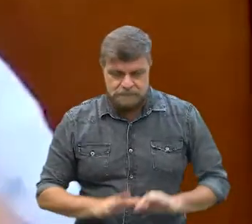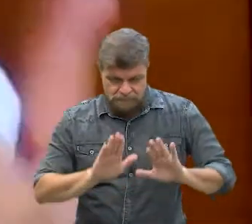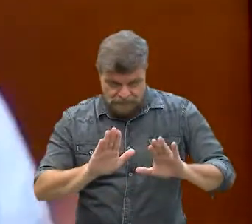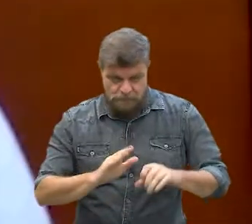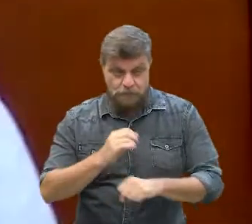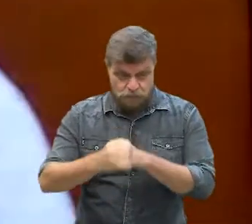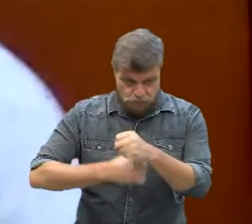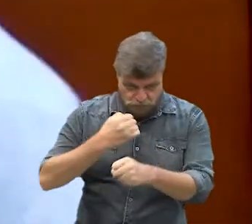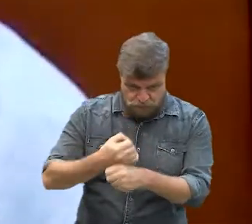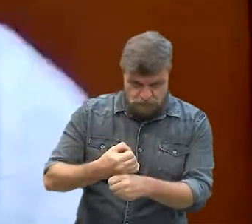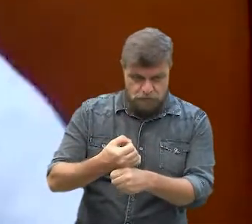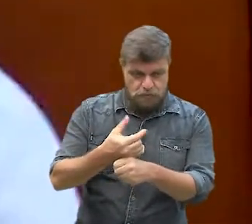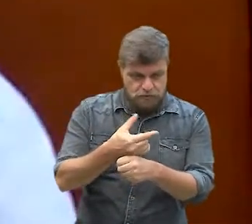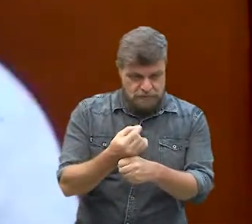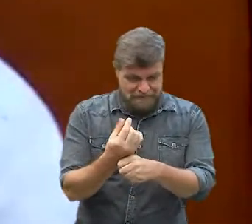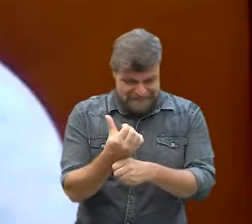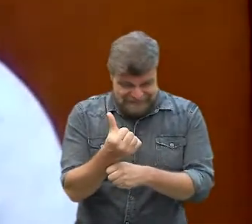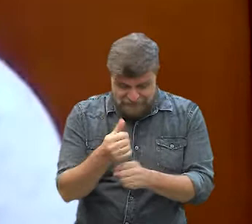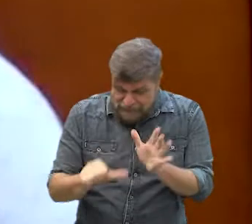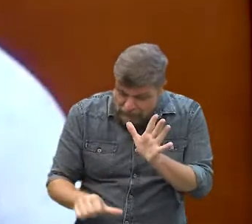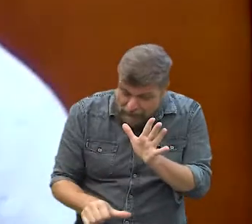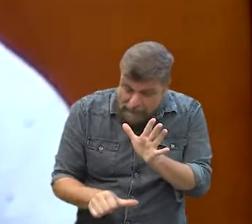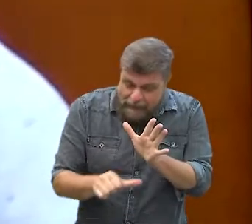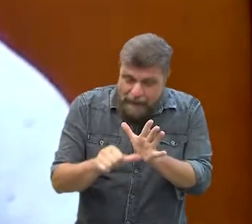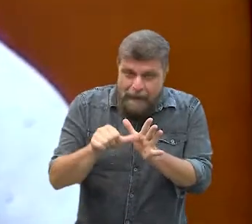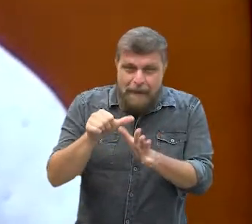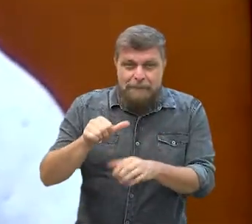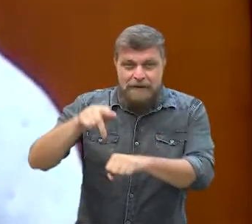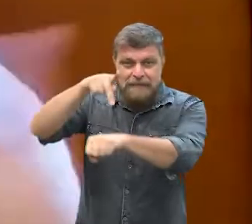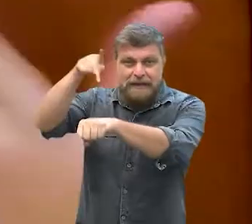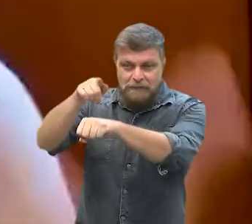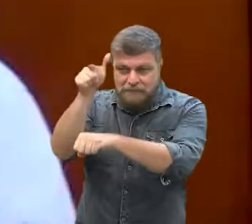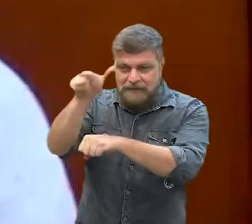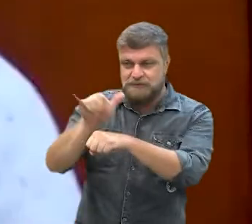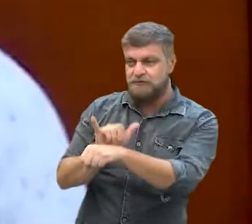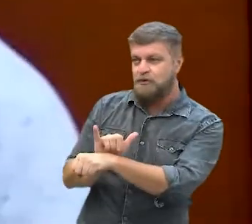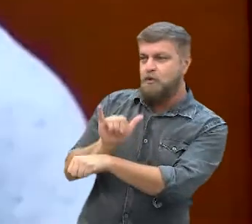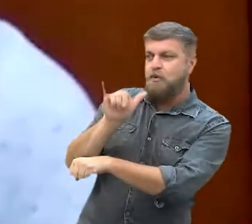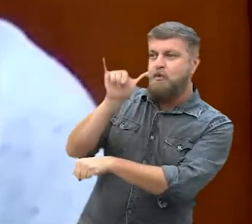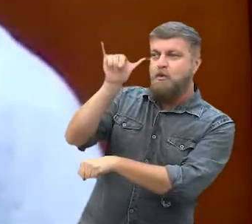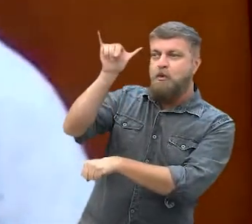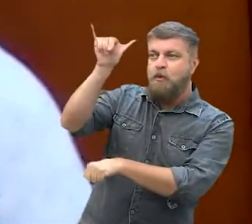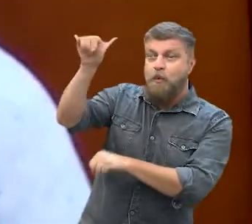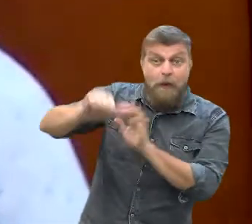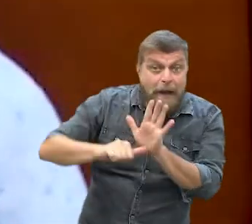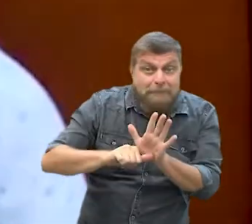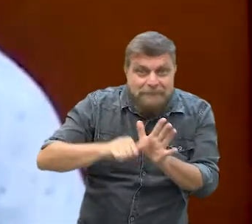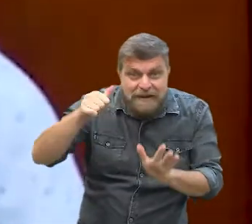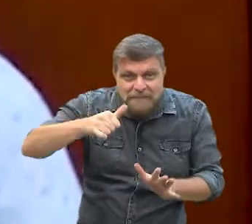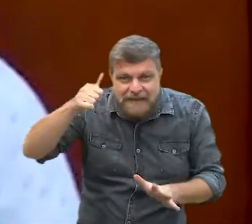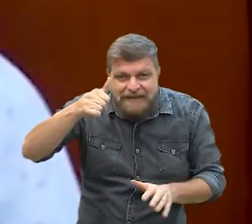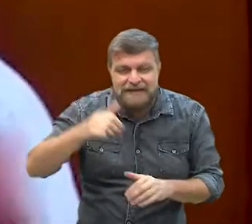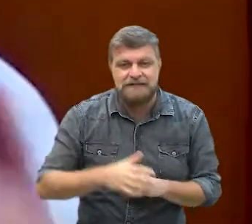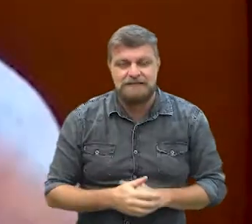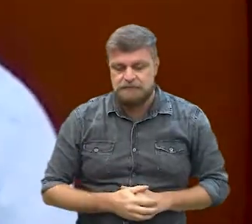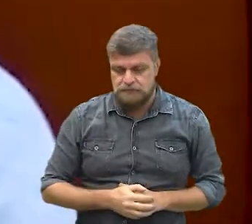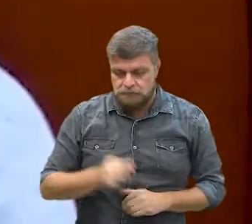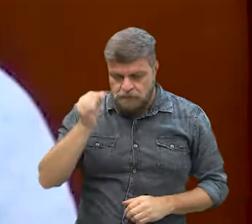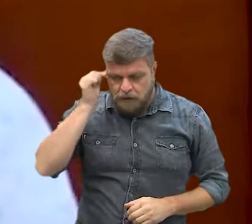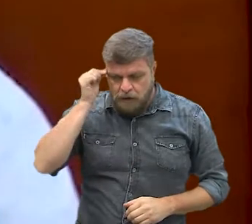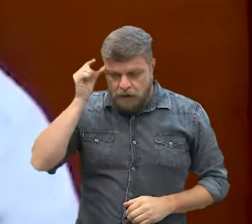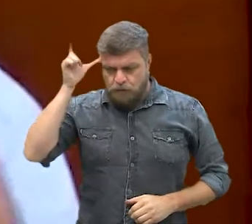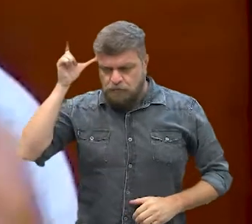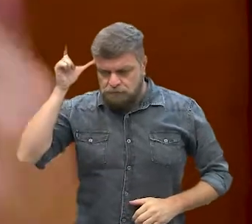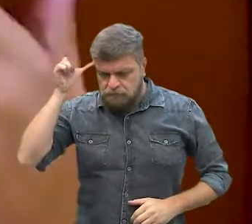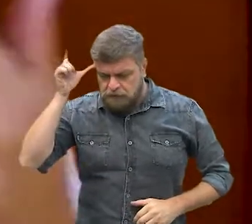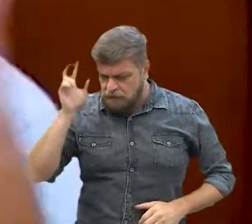em 2016, foi a primeira viagem que eu fiz internacional, eu nunca tinha saído para fora do país, né? Então, esse choque cultural,